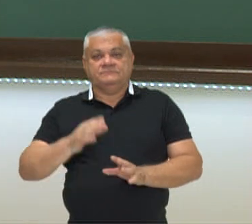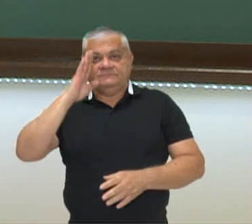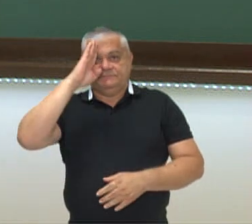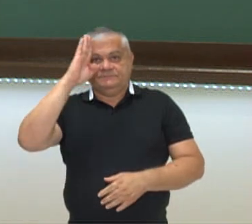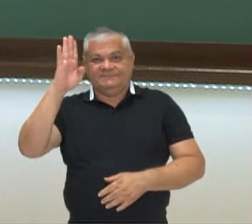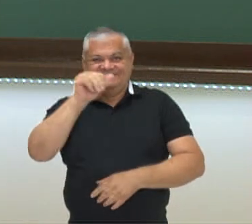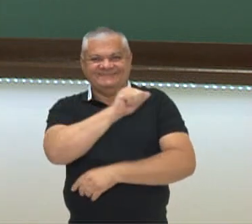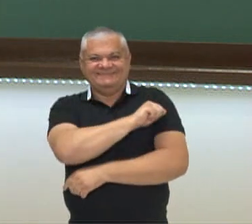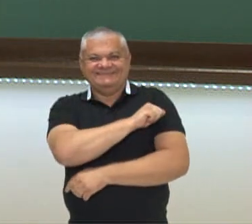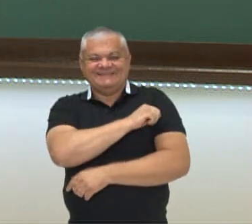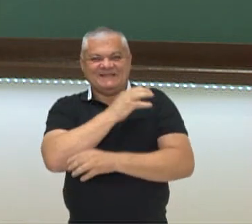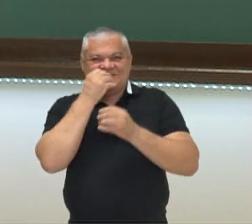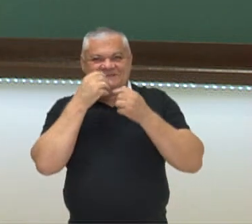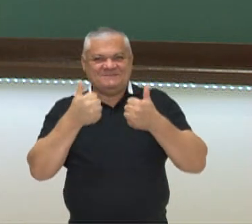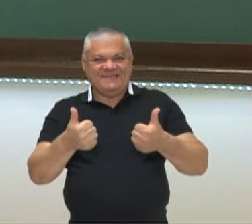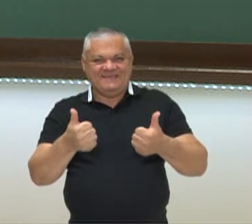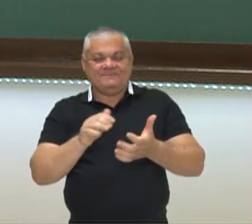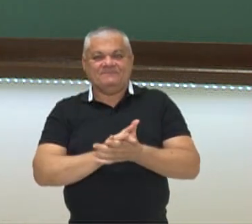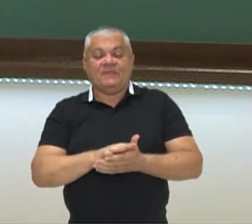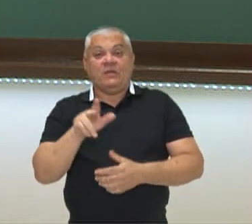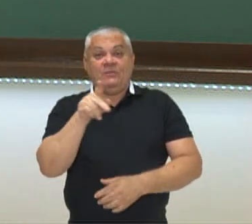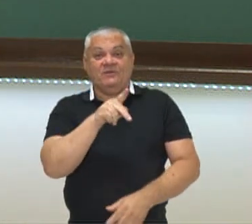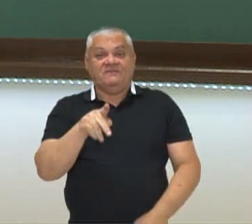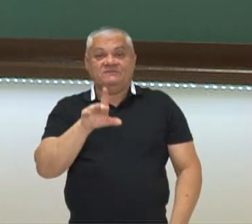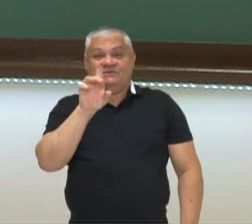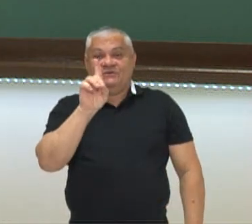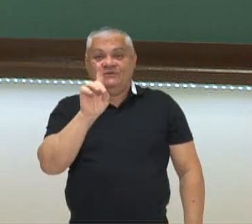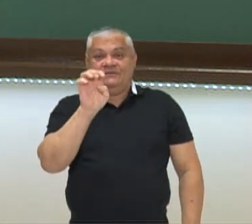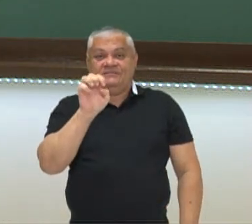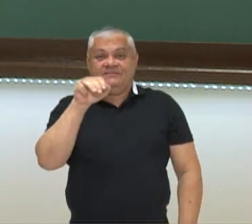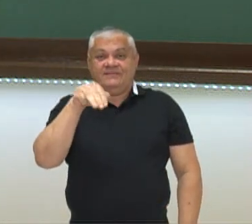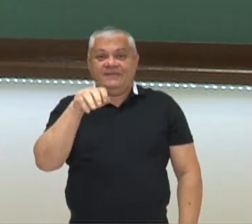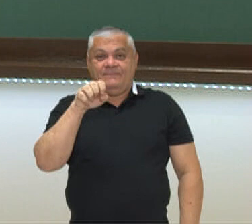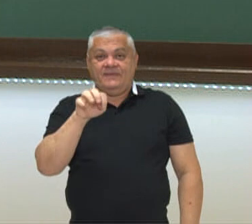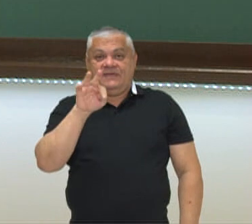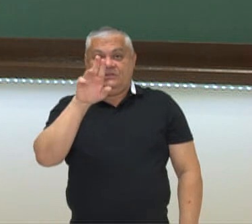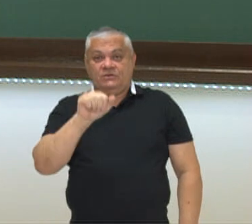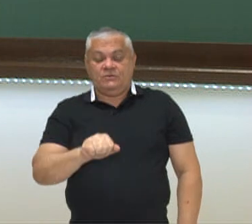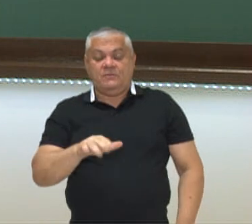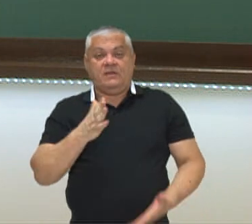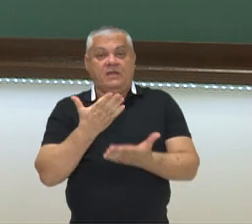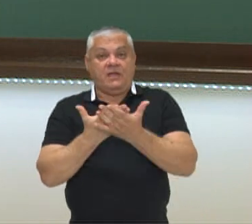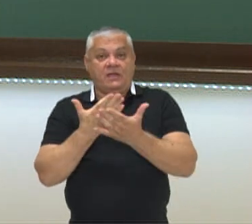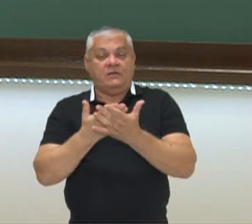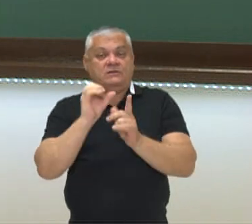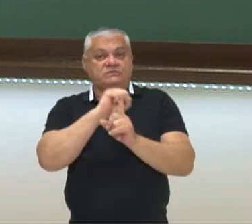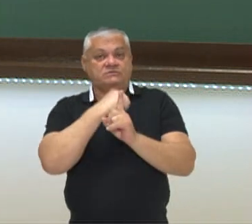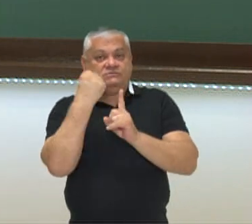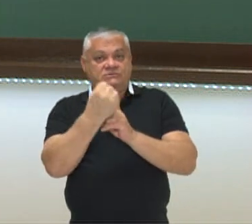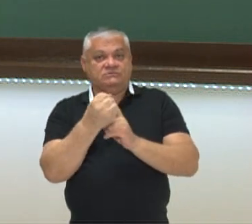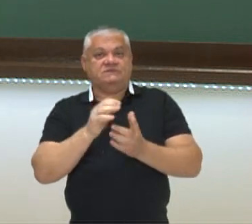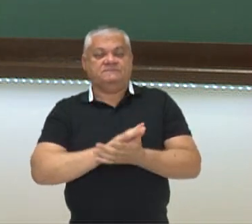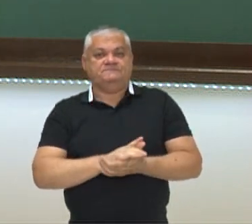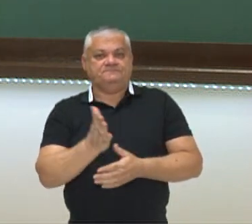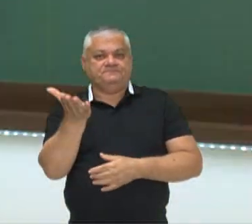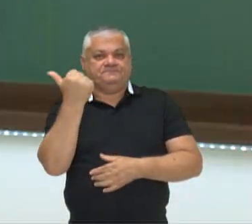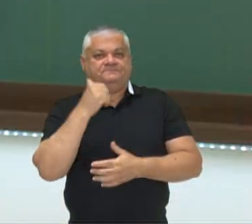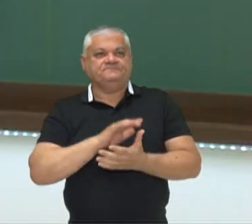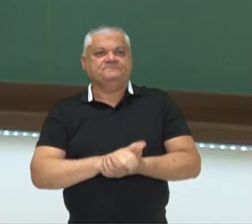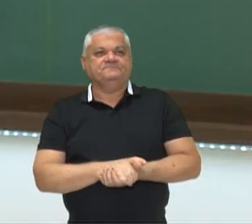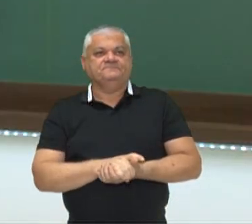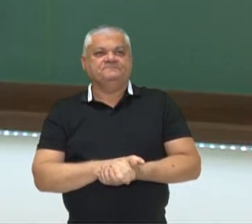Olá, estudantes! Tudo bem? Professor Demétrio na área para mais uma aula de Sociologia. Vem